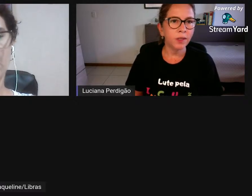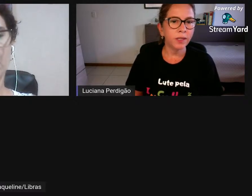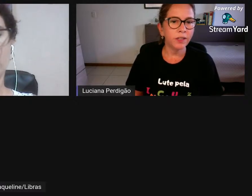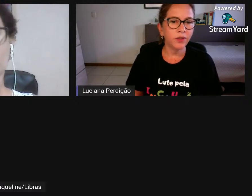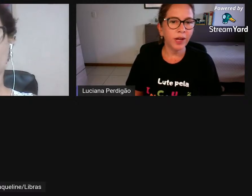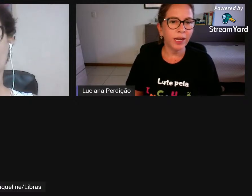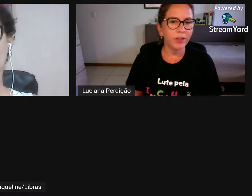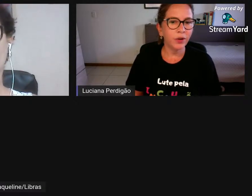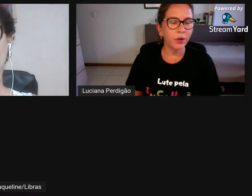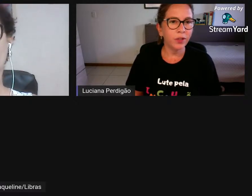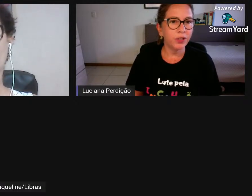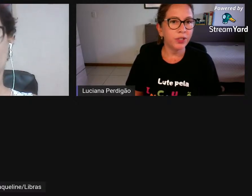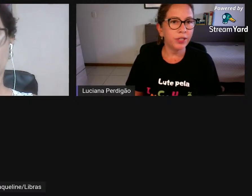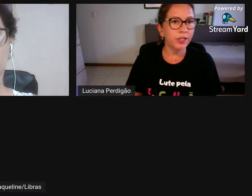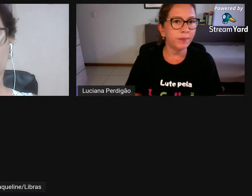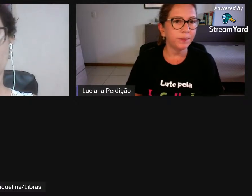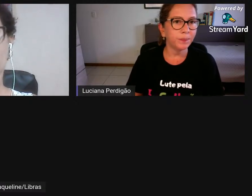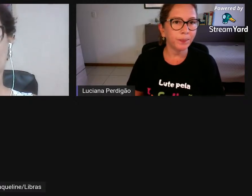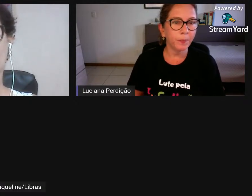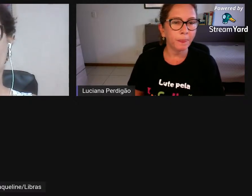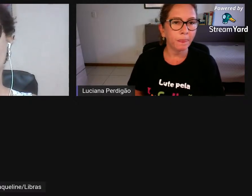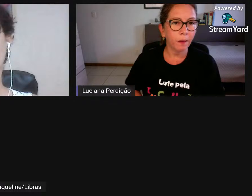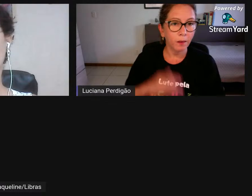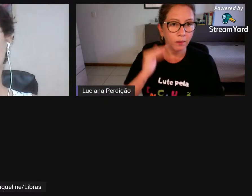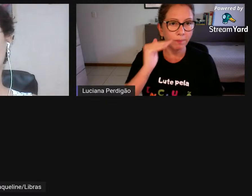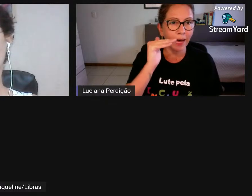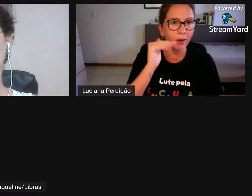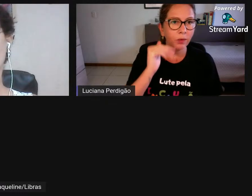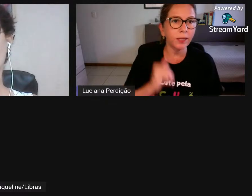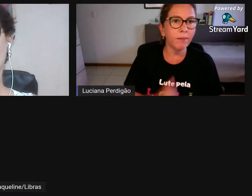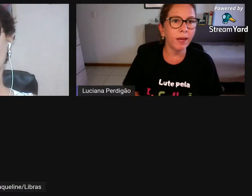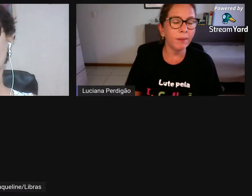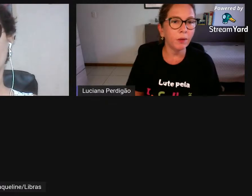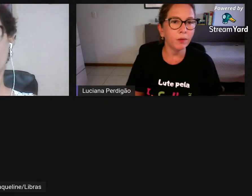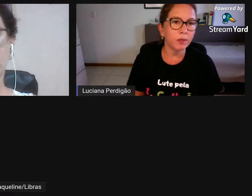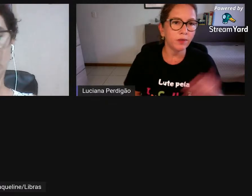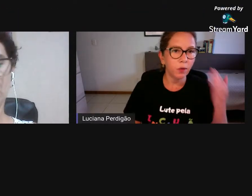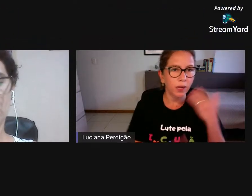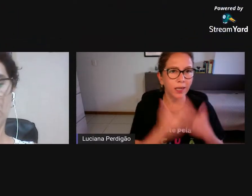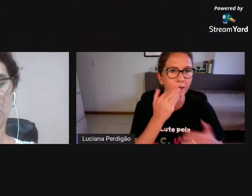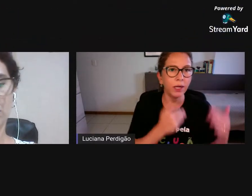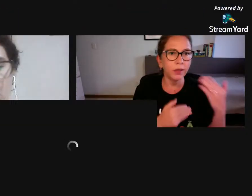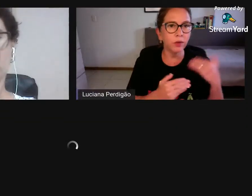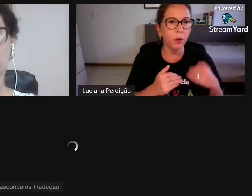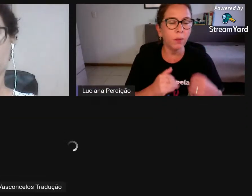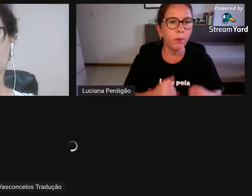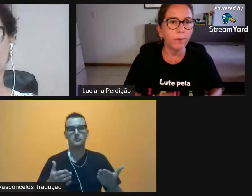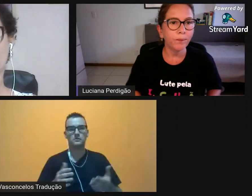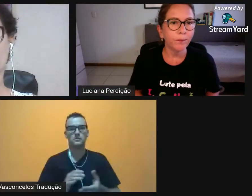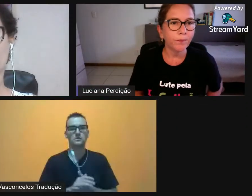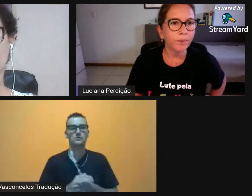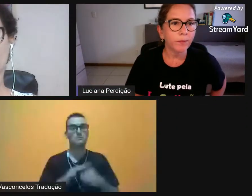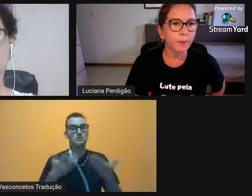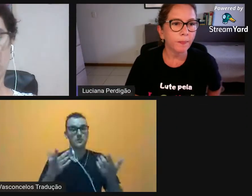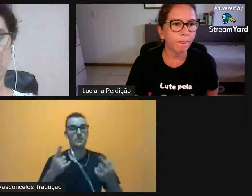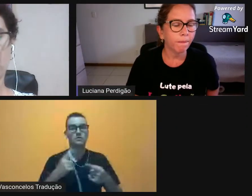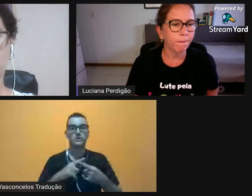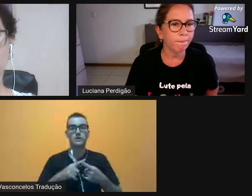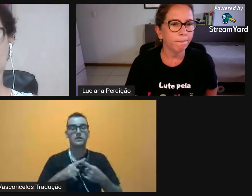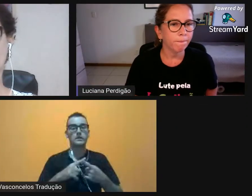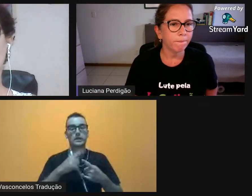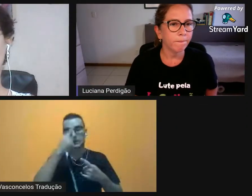Seria importante falar de onde parou também, para eu se focar.